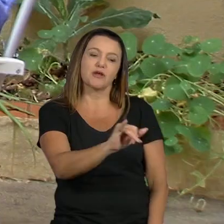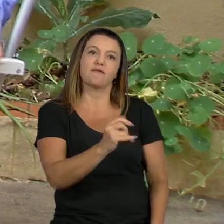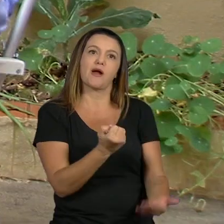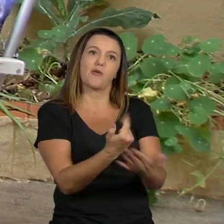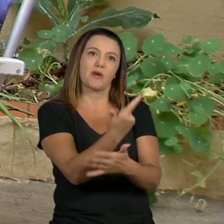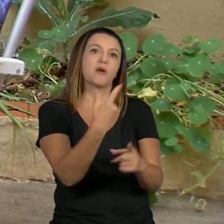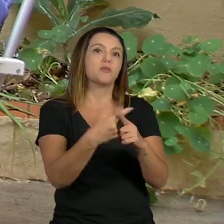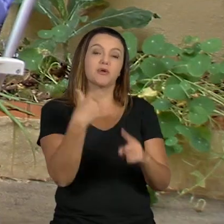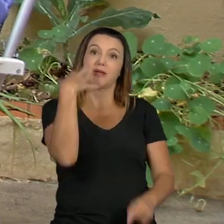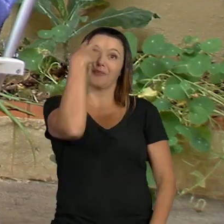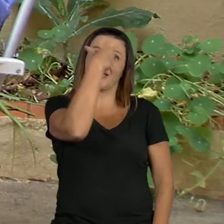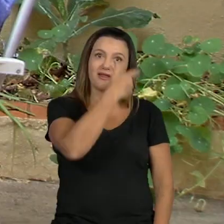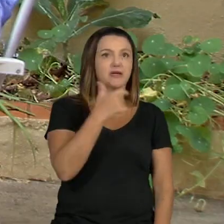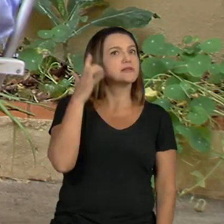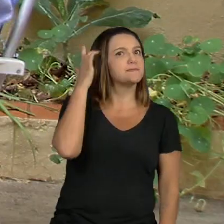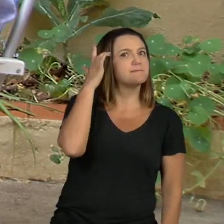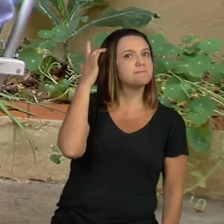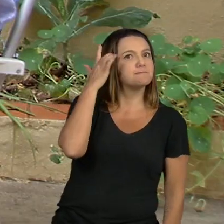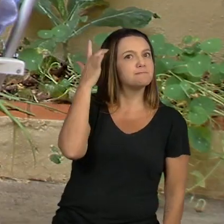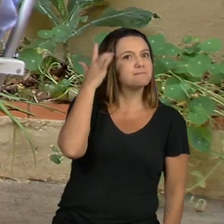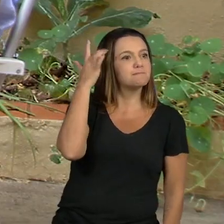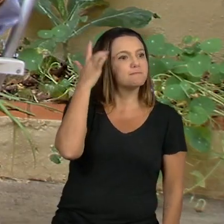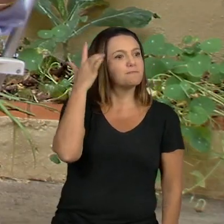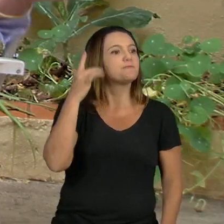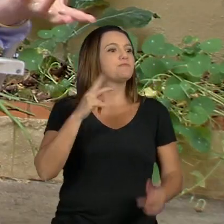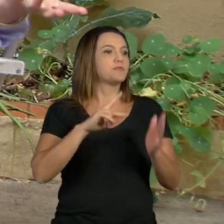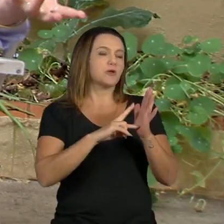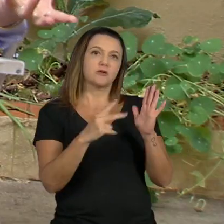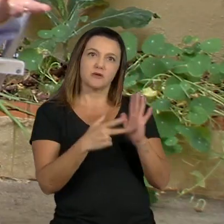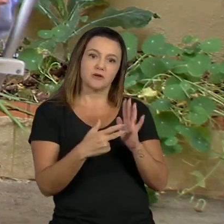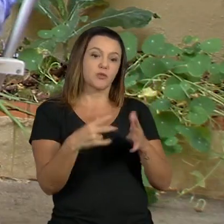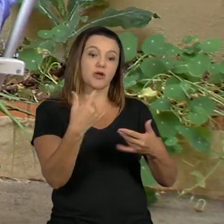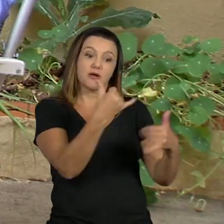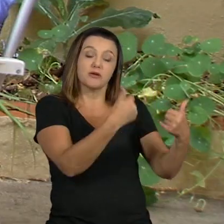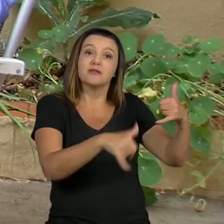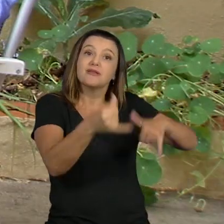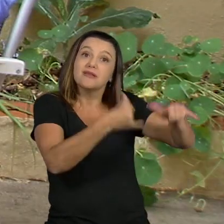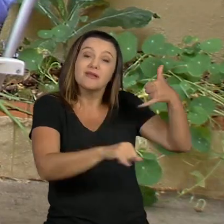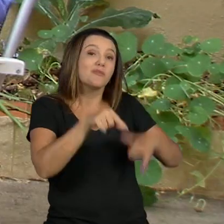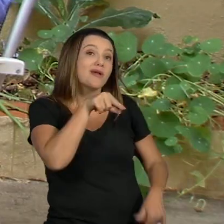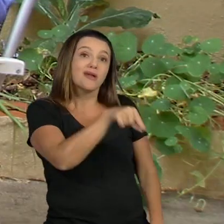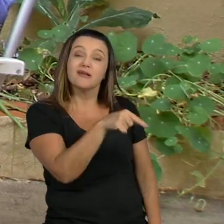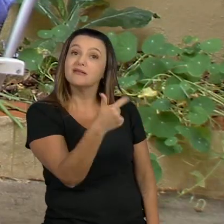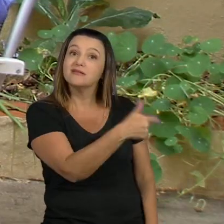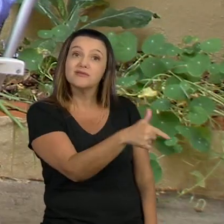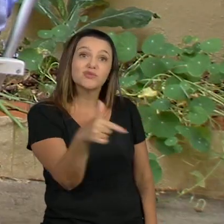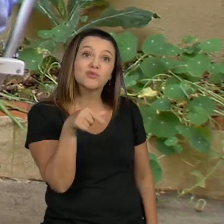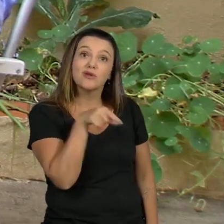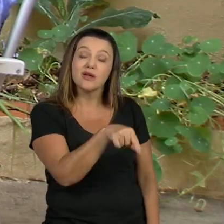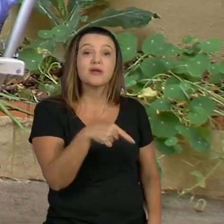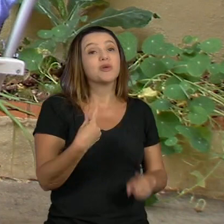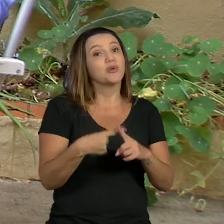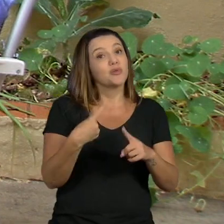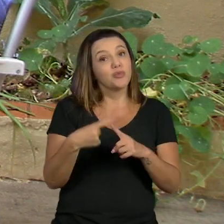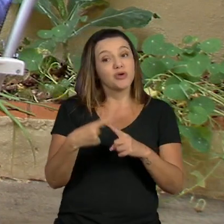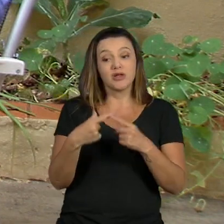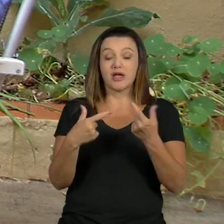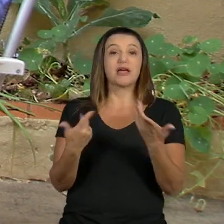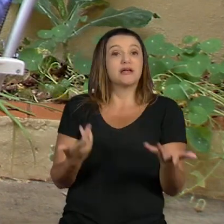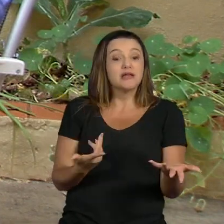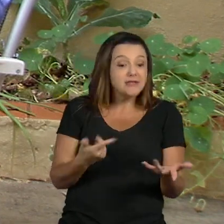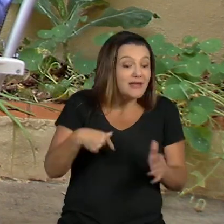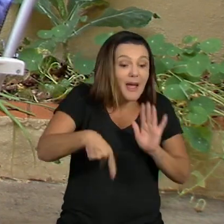limpa é o consumo local. É muito complicado você escalar uma marca de cosméticos naturais quando se retira recurso